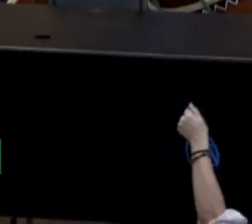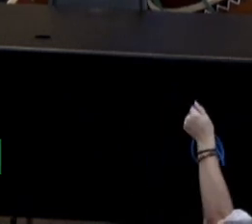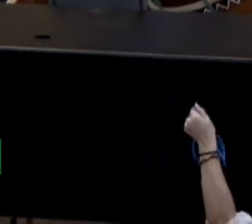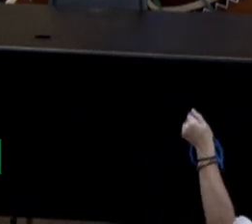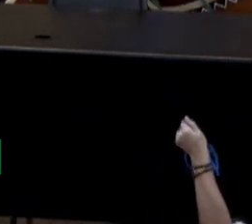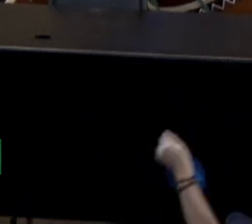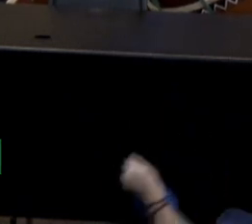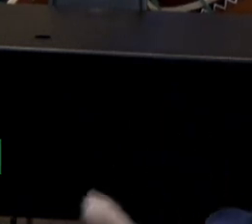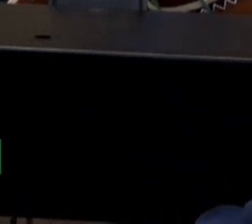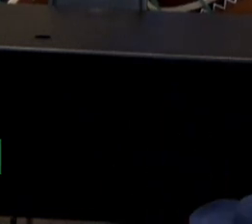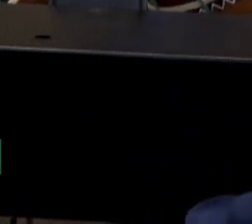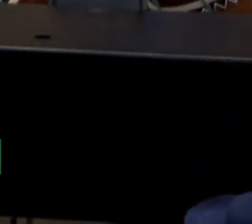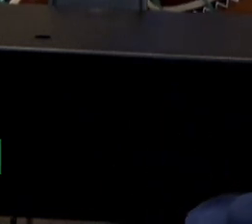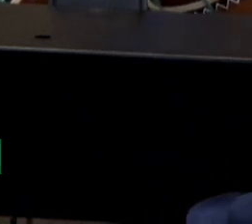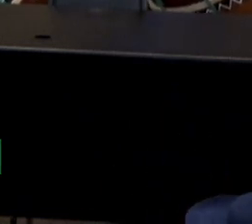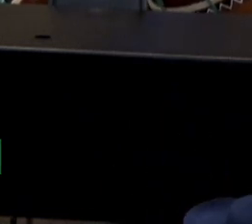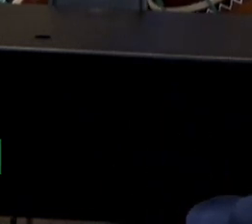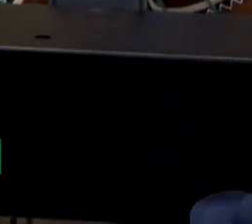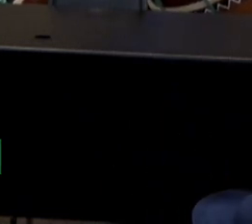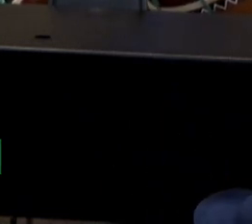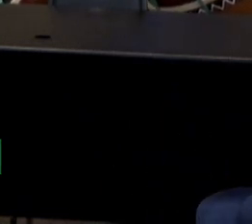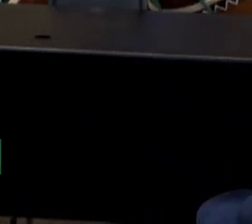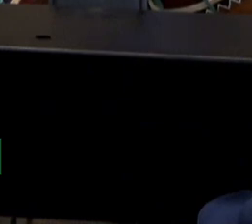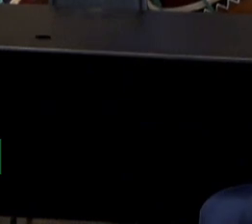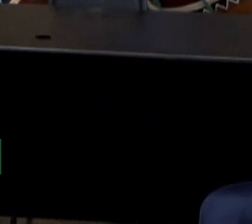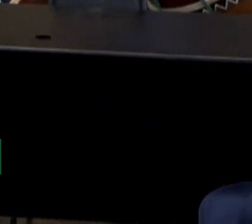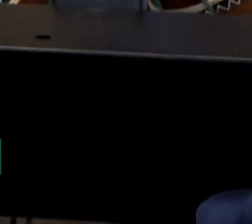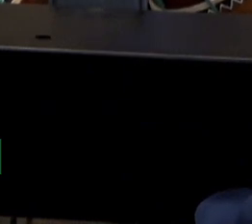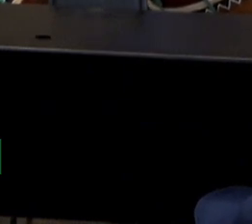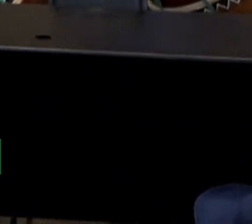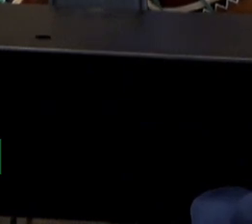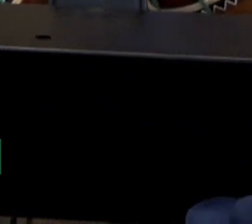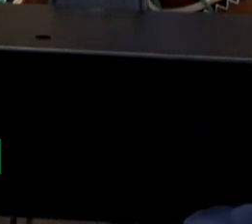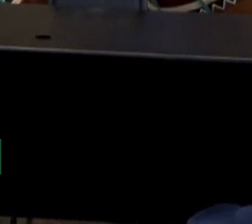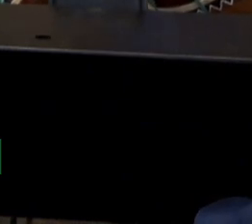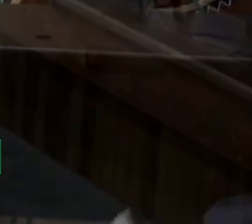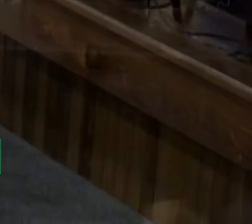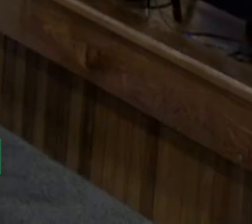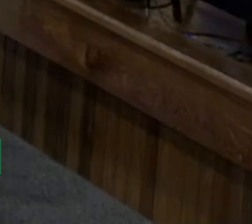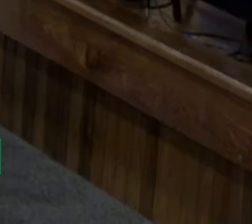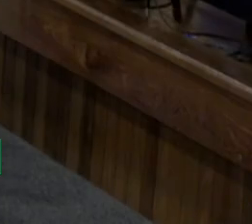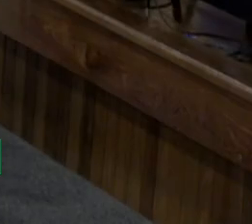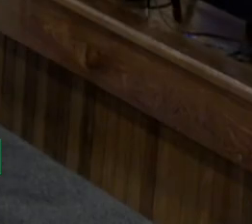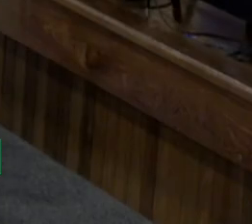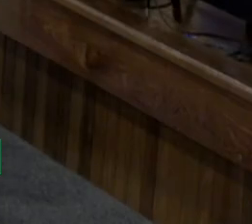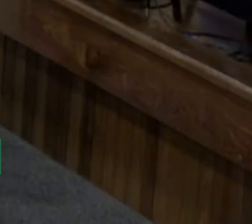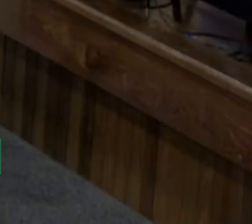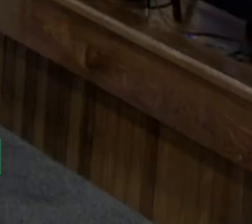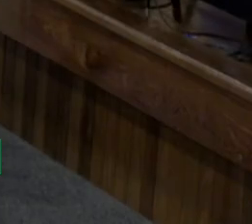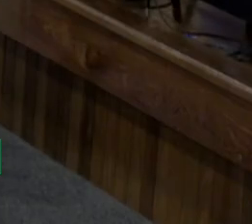Meu cardume vai passar, não importa a maré,